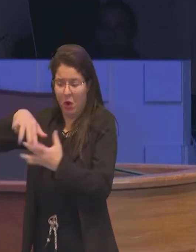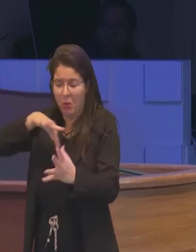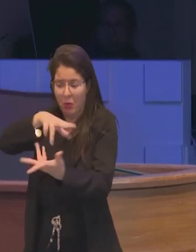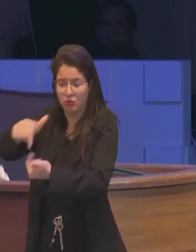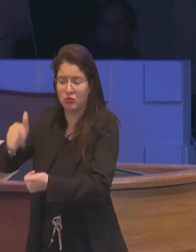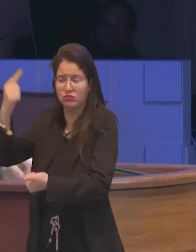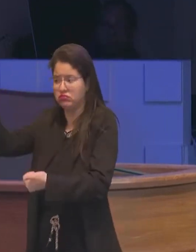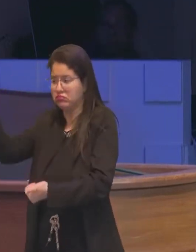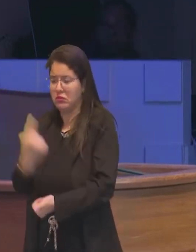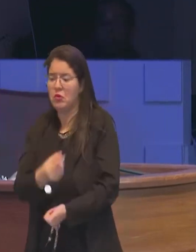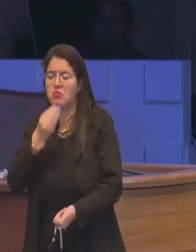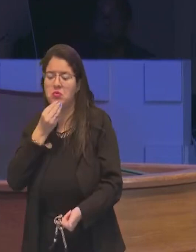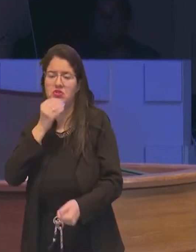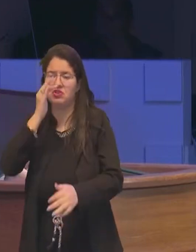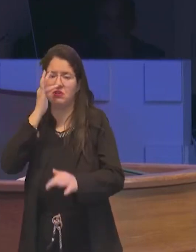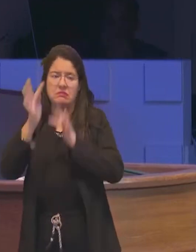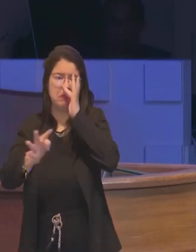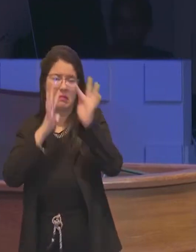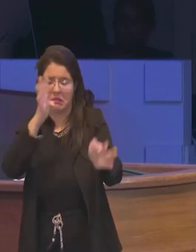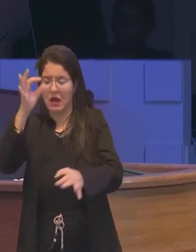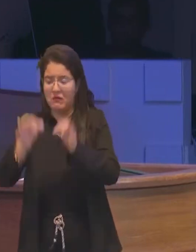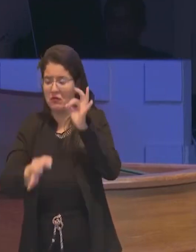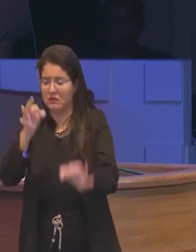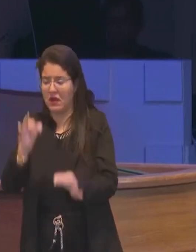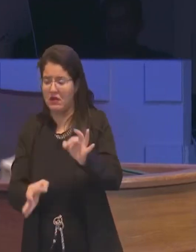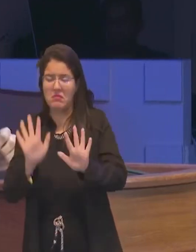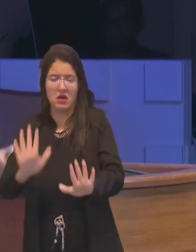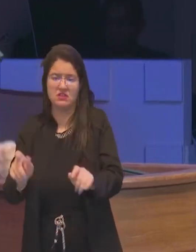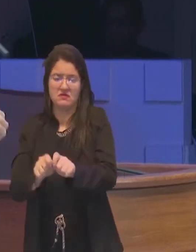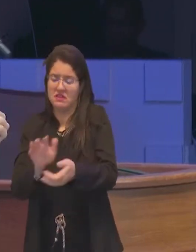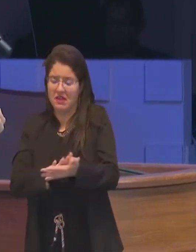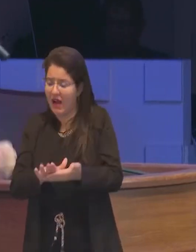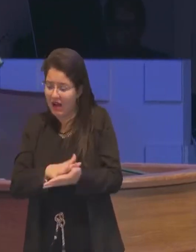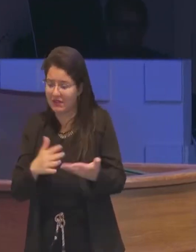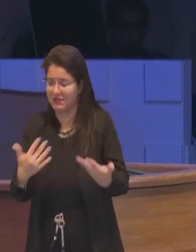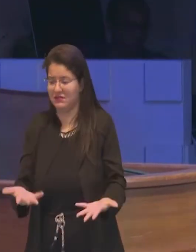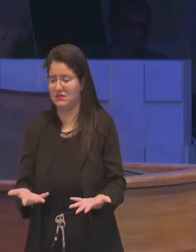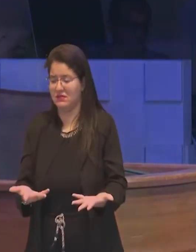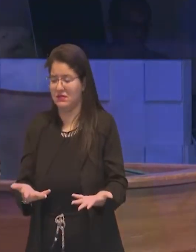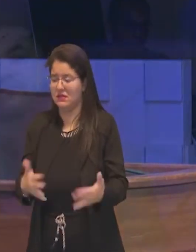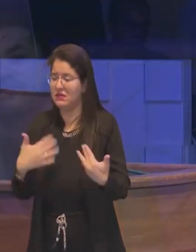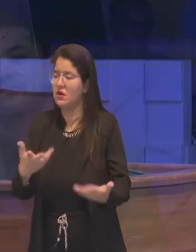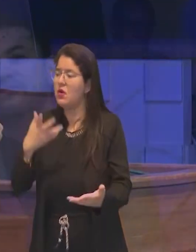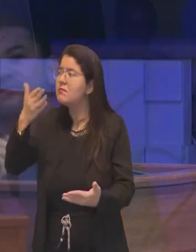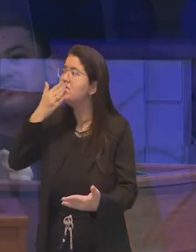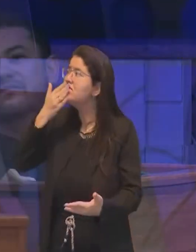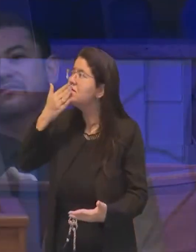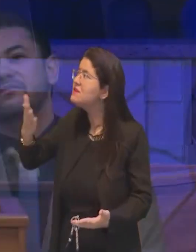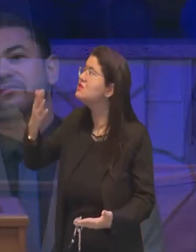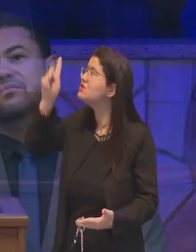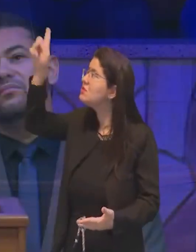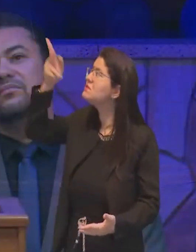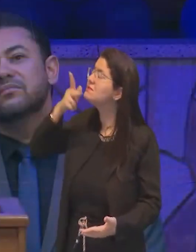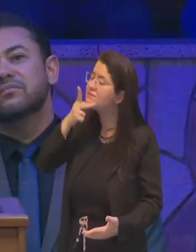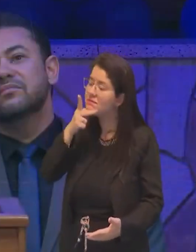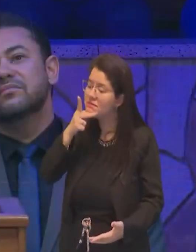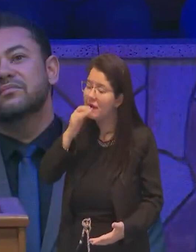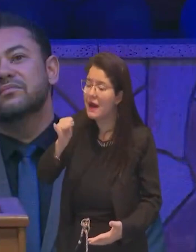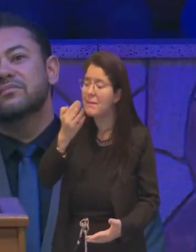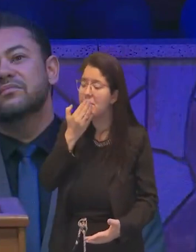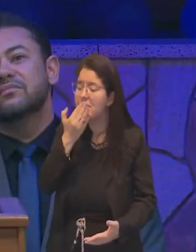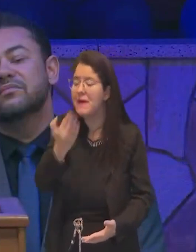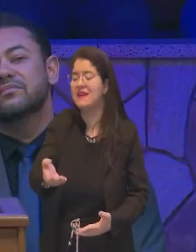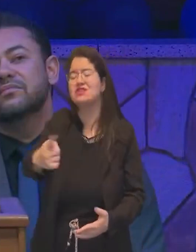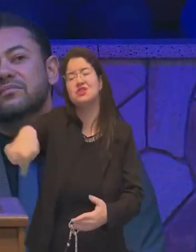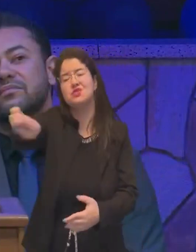Não, isso é um pedido do nosso Pai, para que nós voltemos a Ele, para que nós